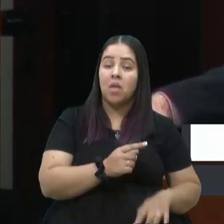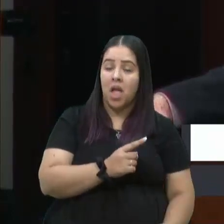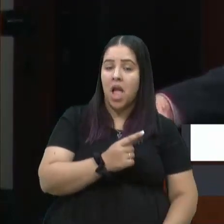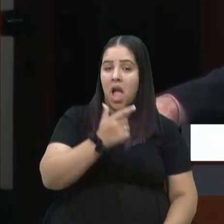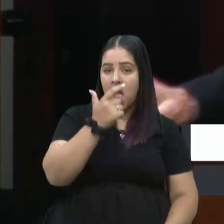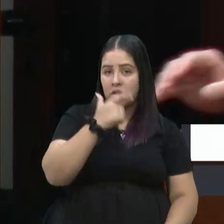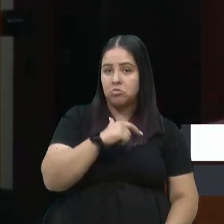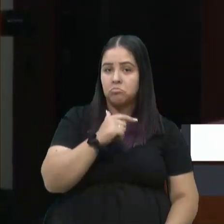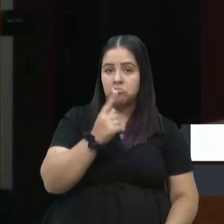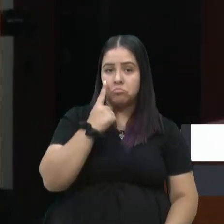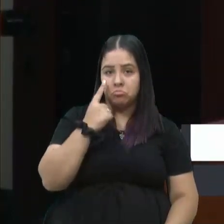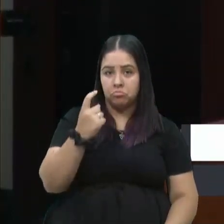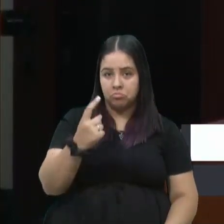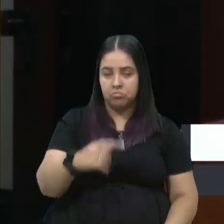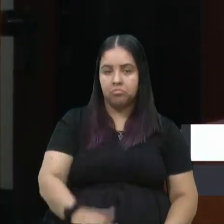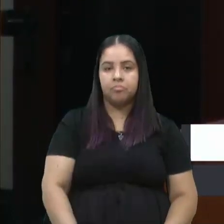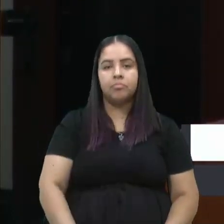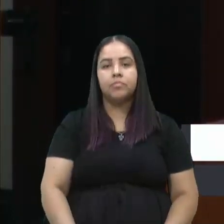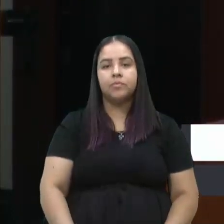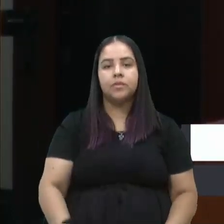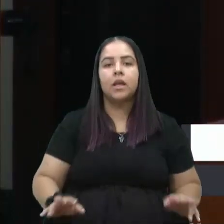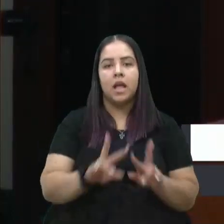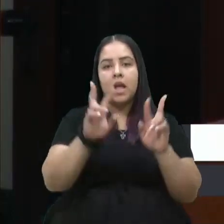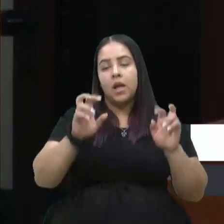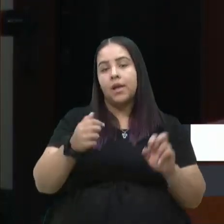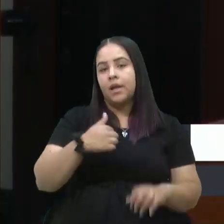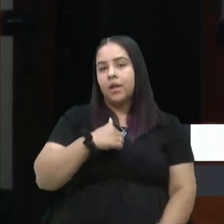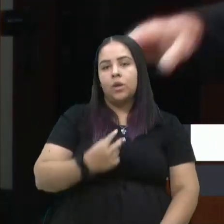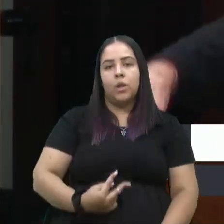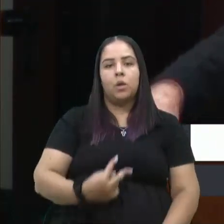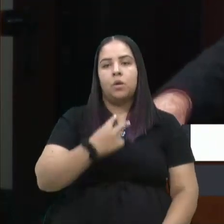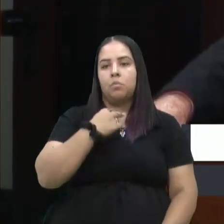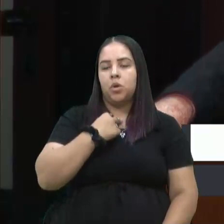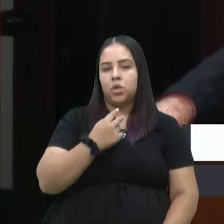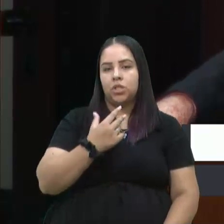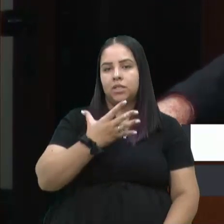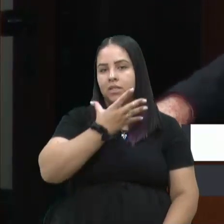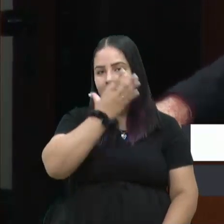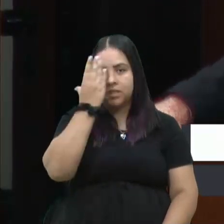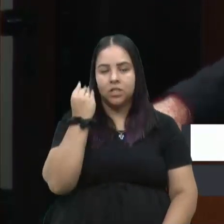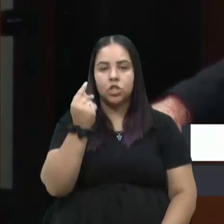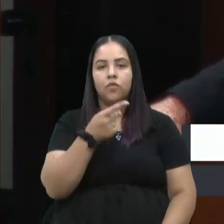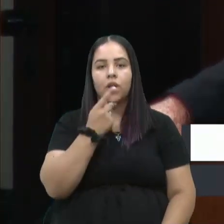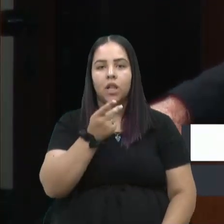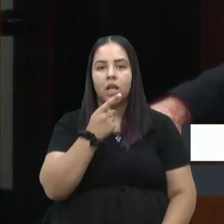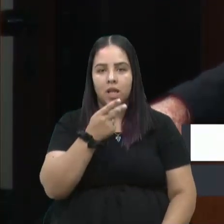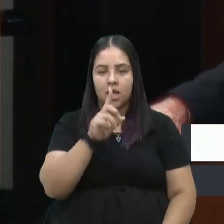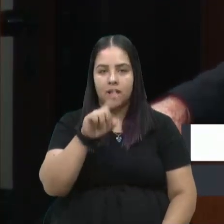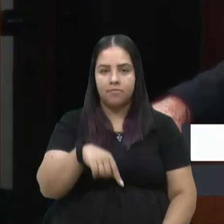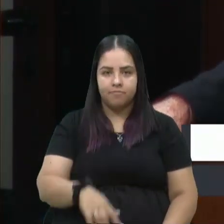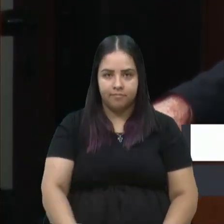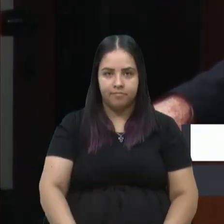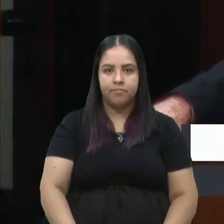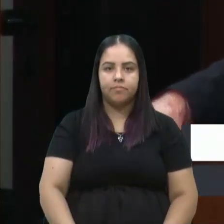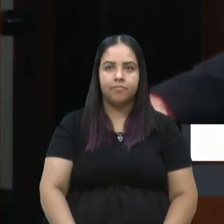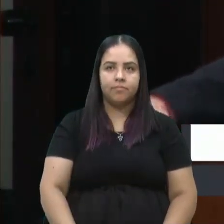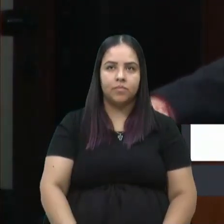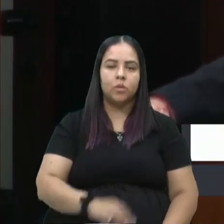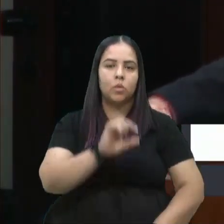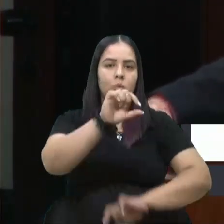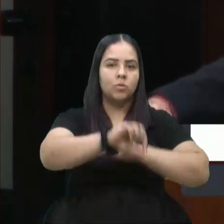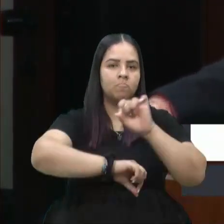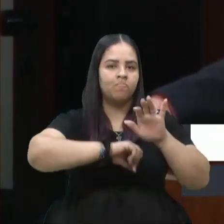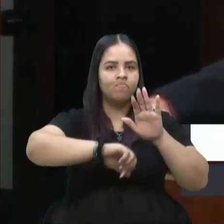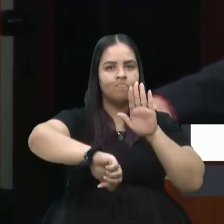interessante. E assunto que eu não podia deixar de comentar com ela e tocar é o crime que está